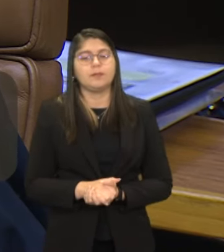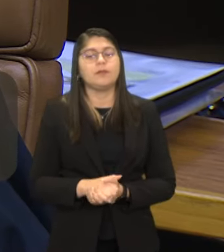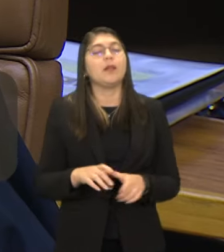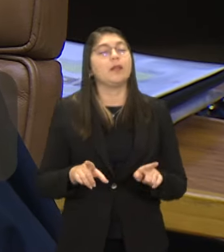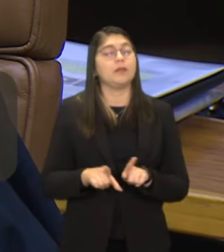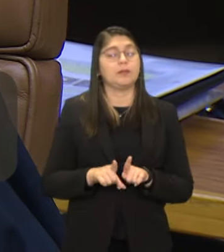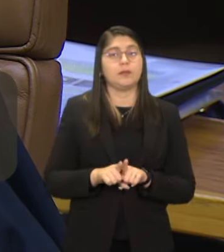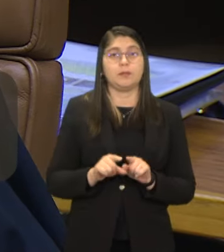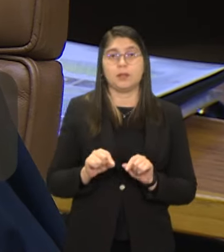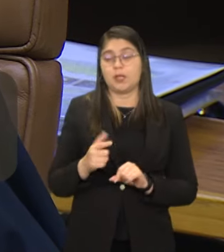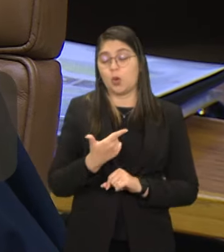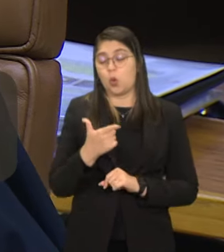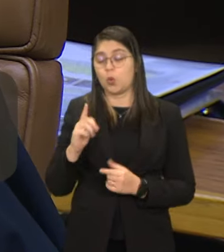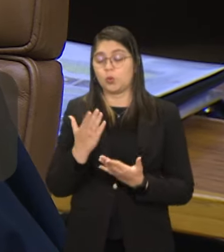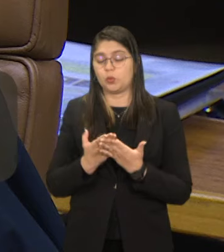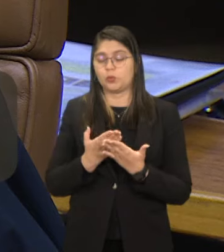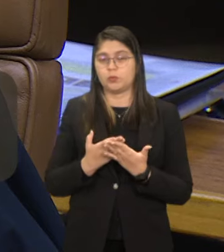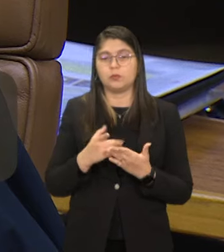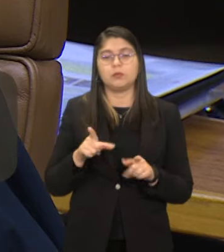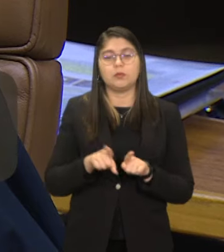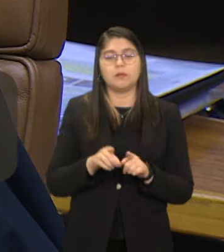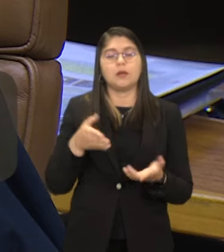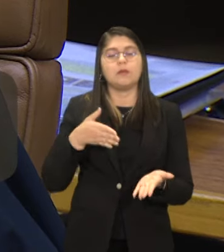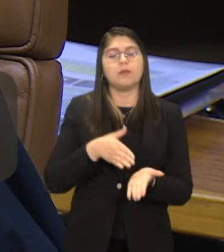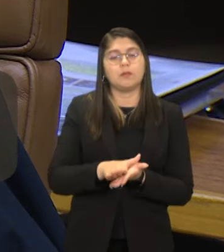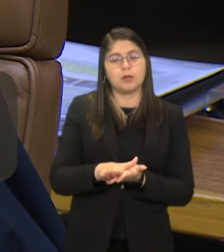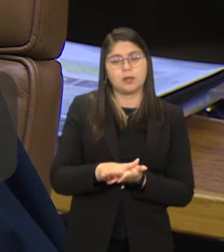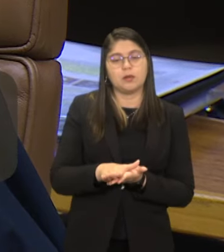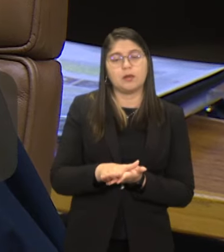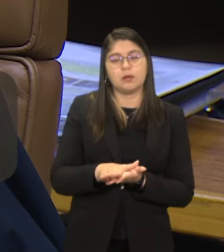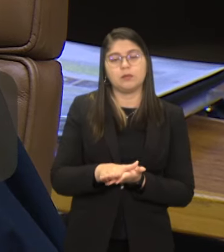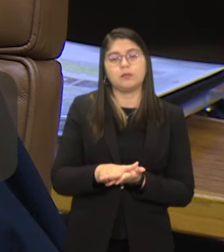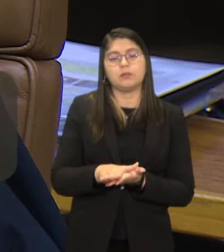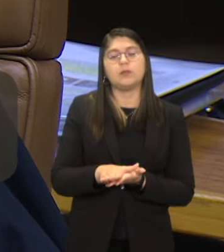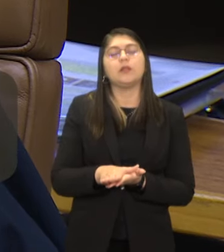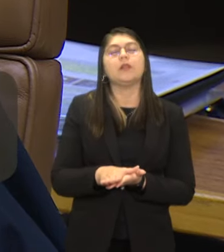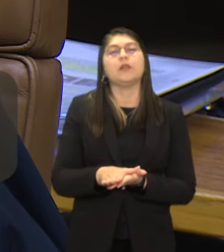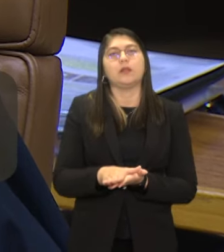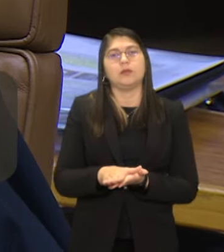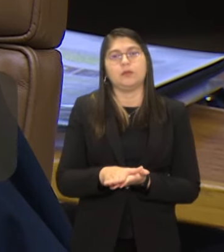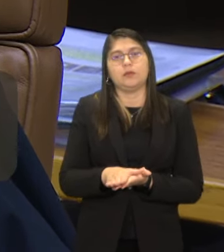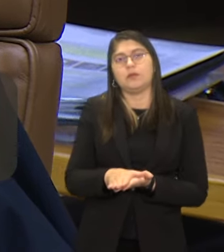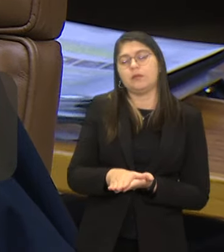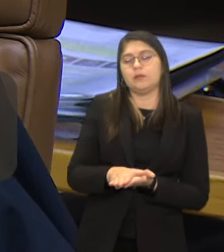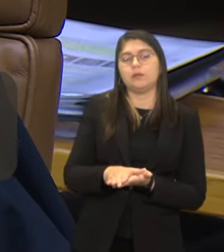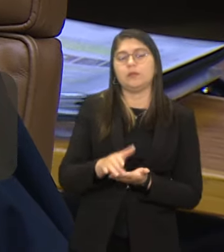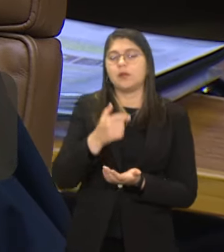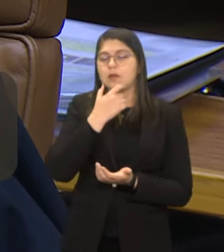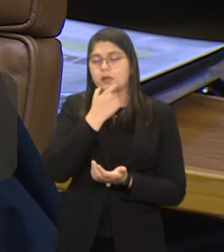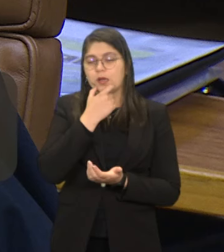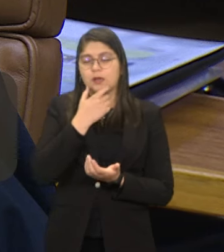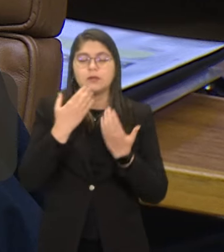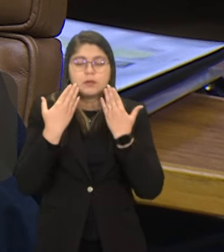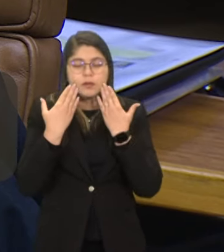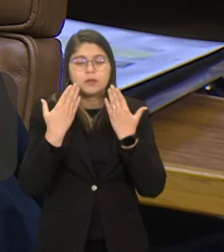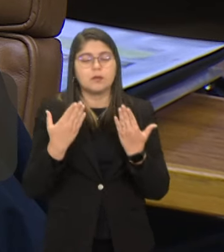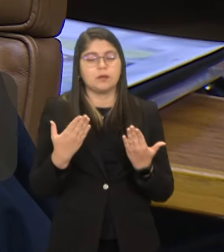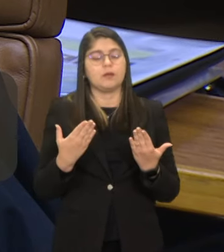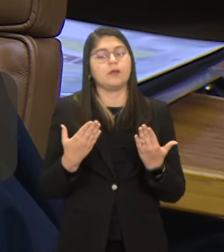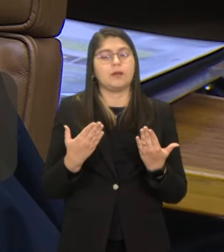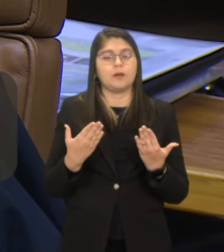sentido, outro estudo também publicado pelo New England Journal of Medicine apontou a maior ocorrência de eventos relacionados